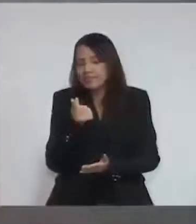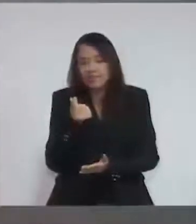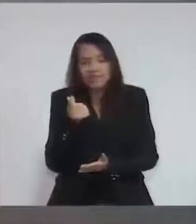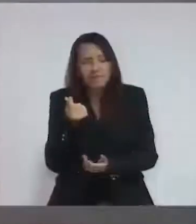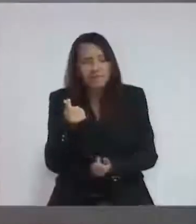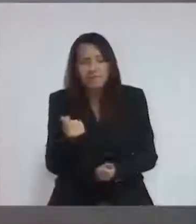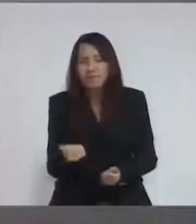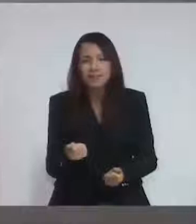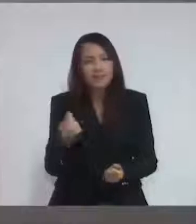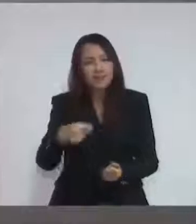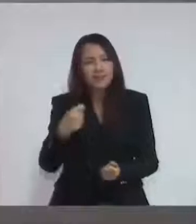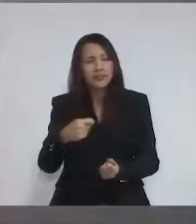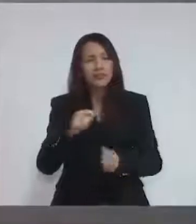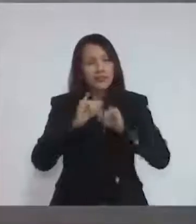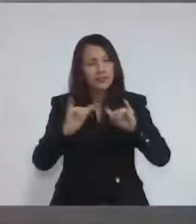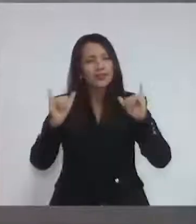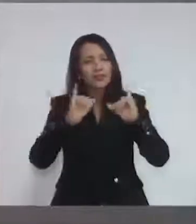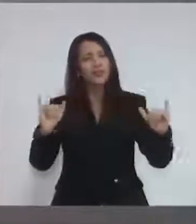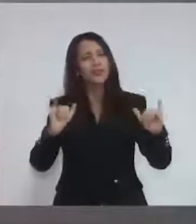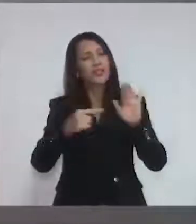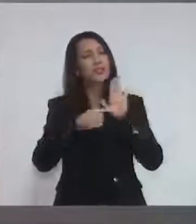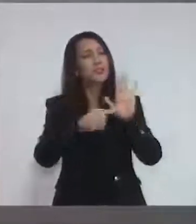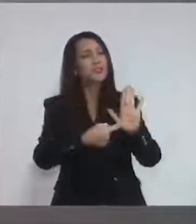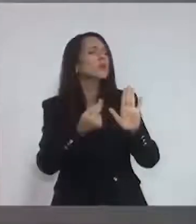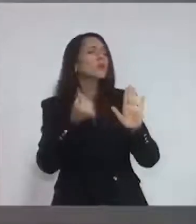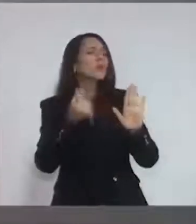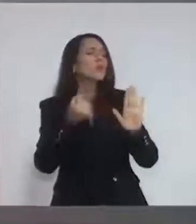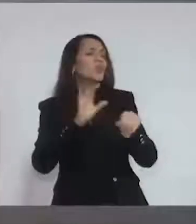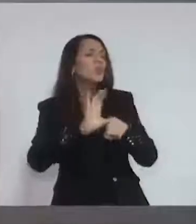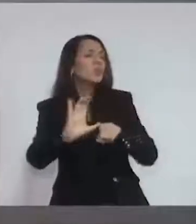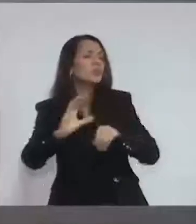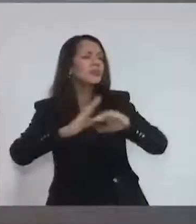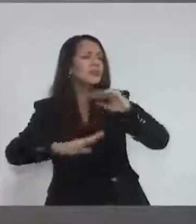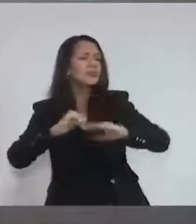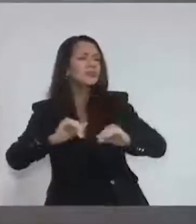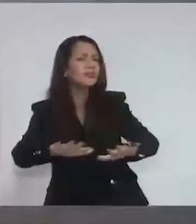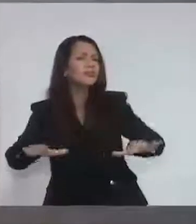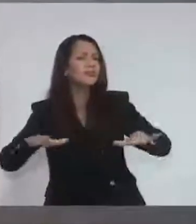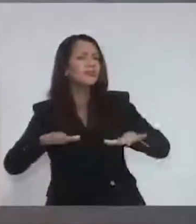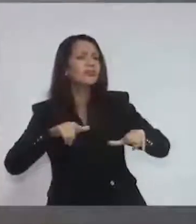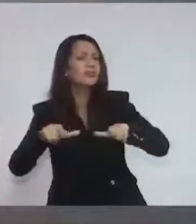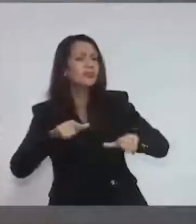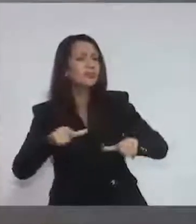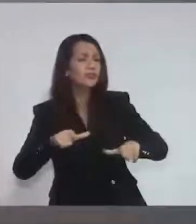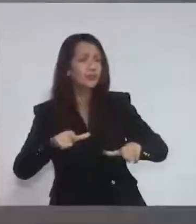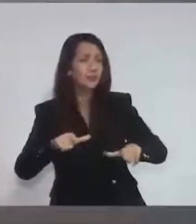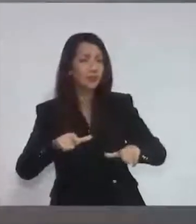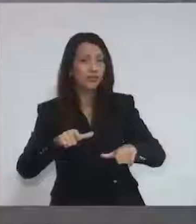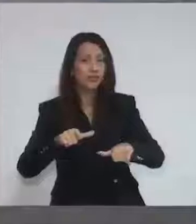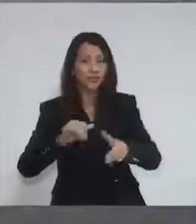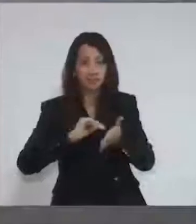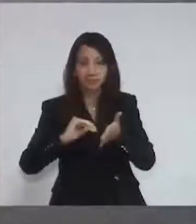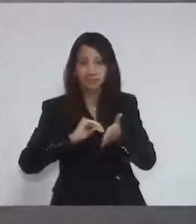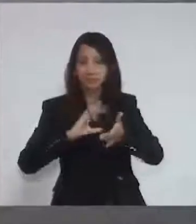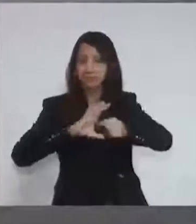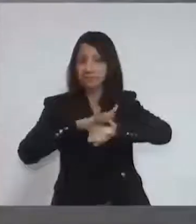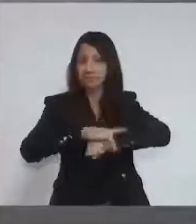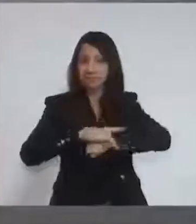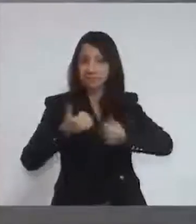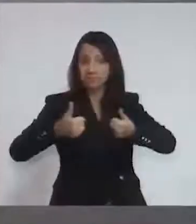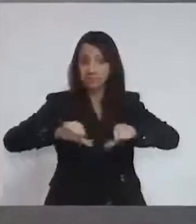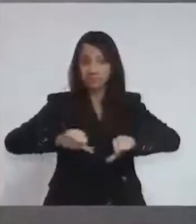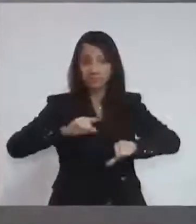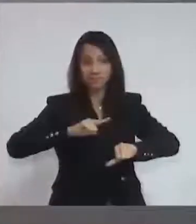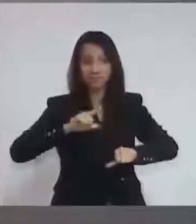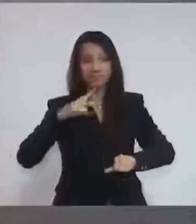né? Tem que dar publicidade para isso, tem que mostrar onde esse dinheiro está sendo aplicado. A Secretaria de Segurança está caindo aos pedaços. Está aqui o